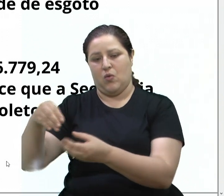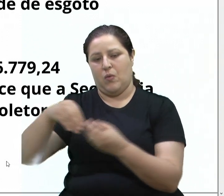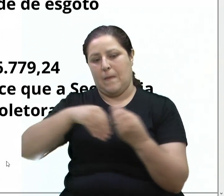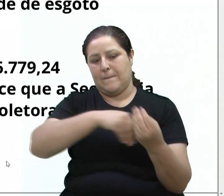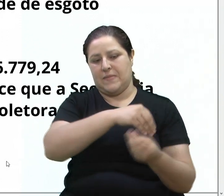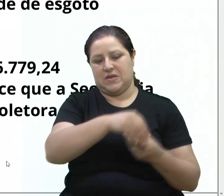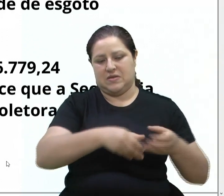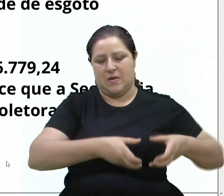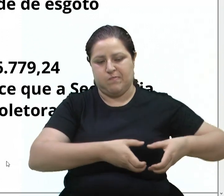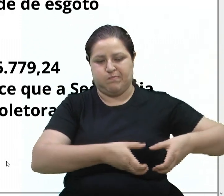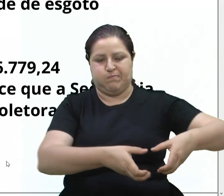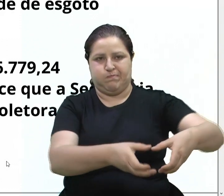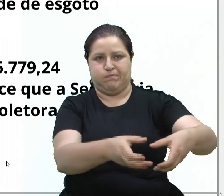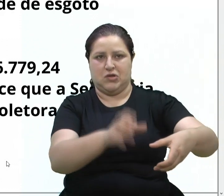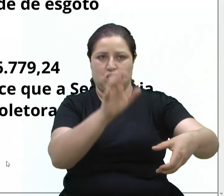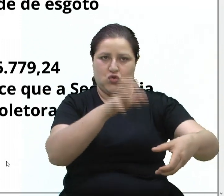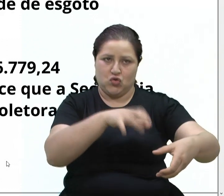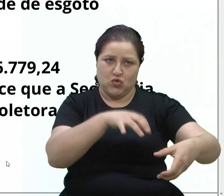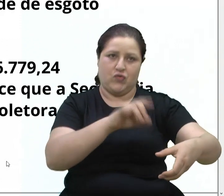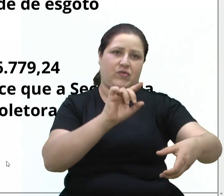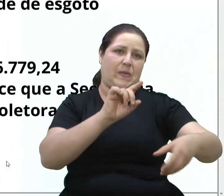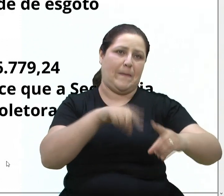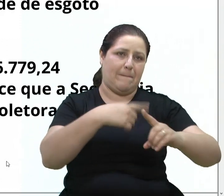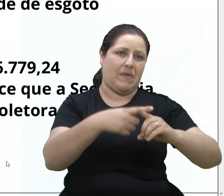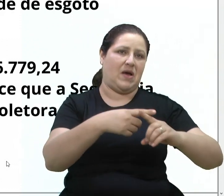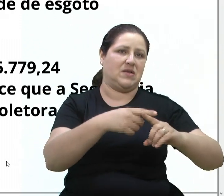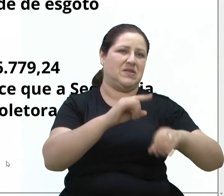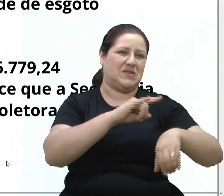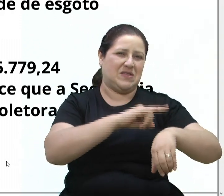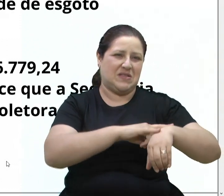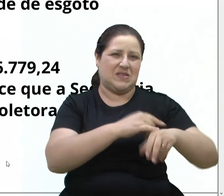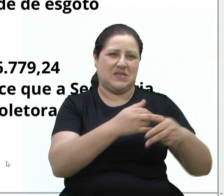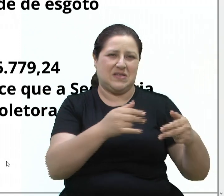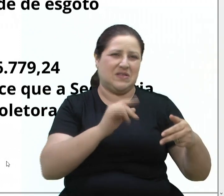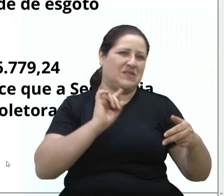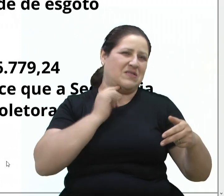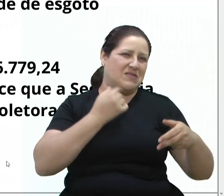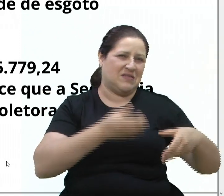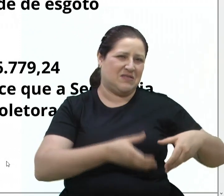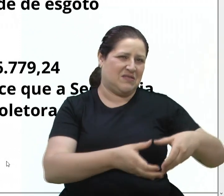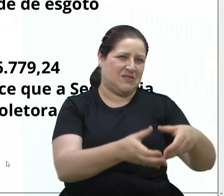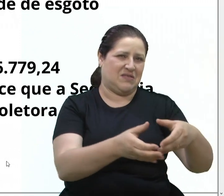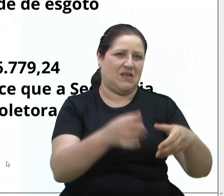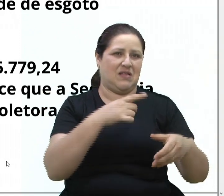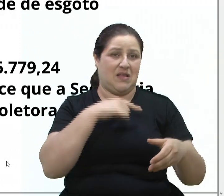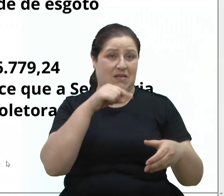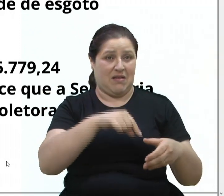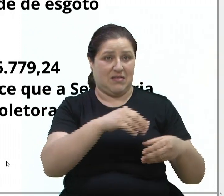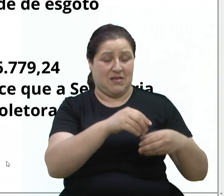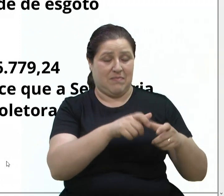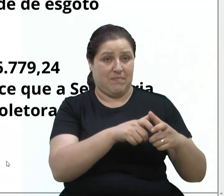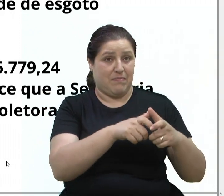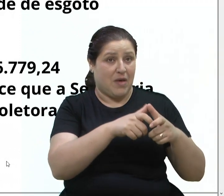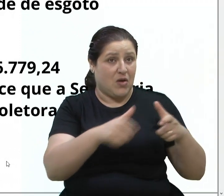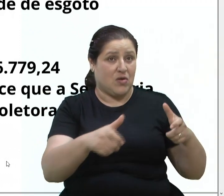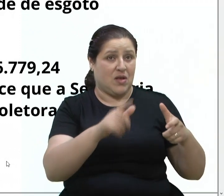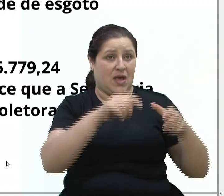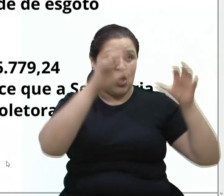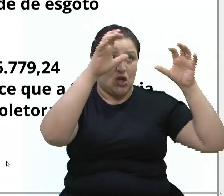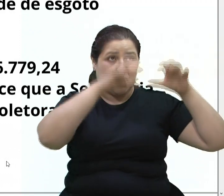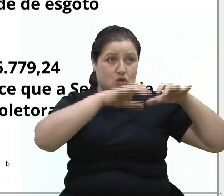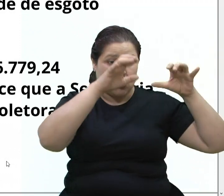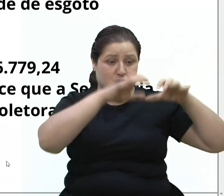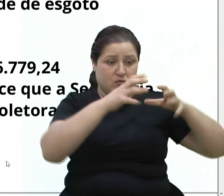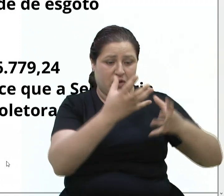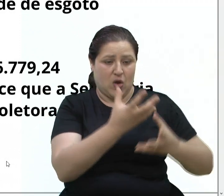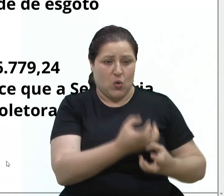nessa casa ano passado, a rede mista, que é a grande maioria da rede da cidade,